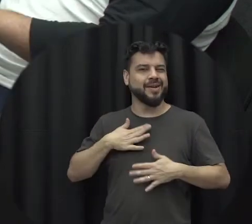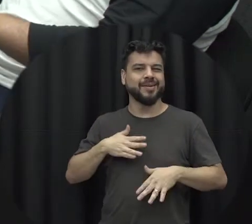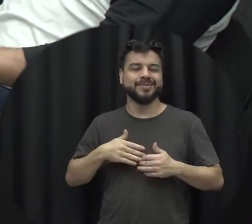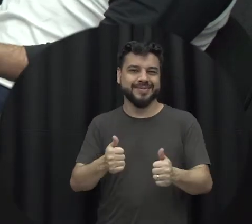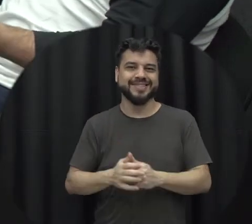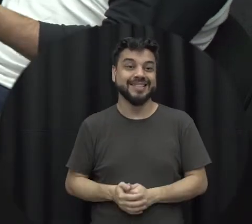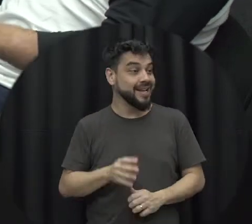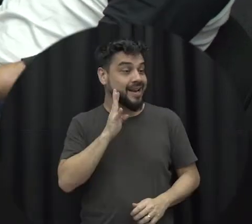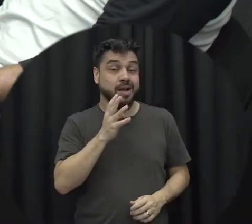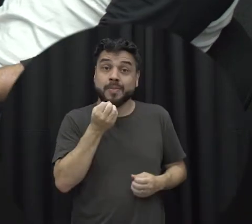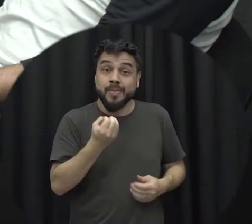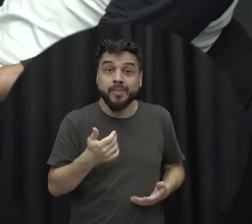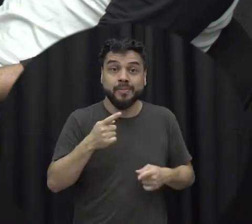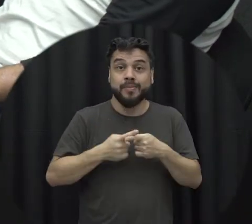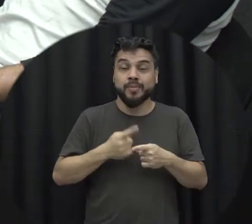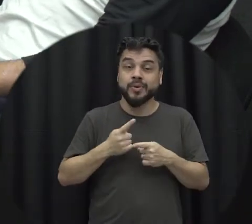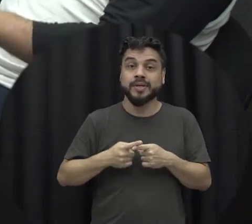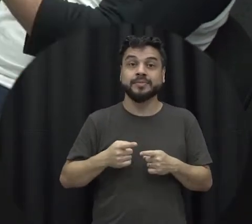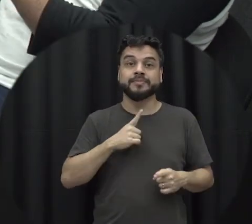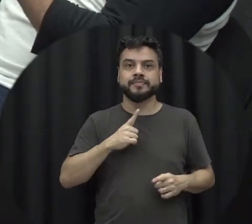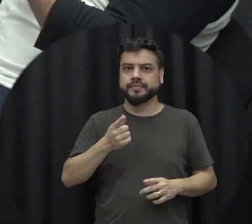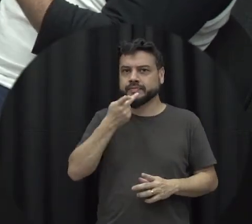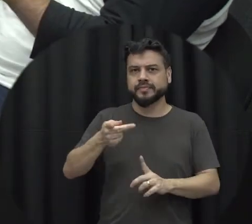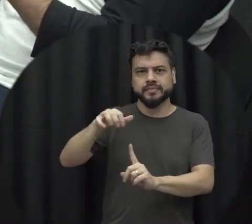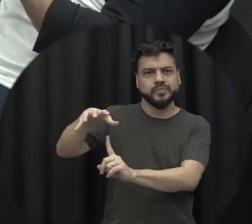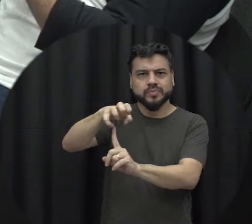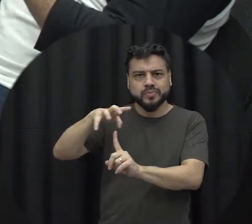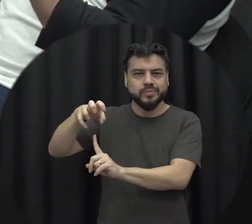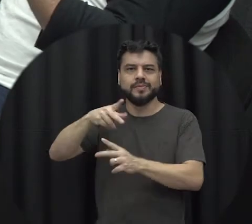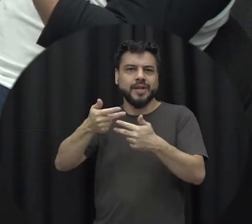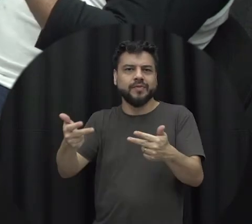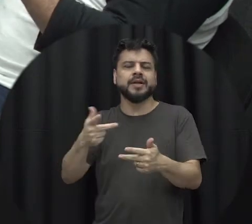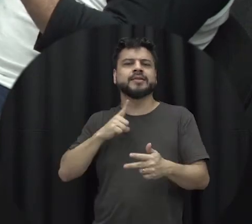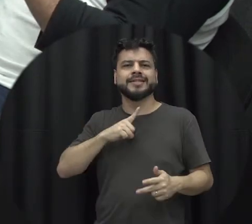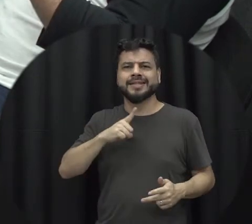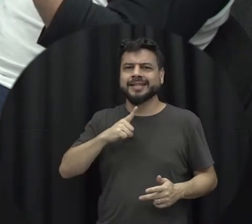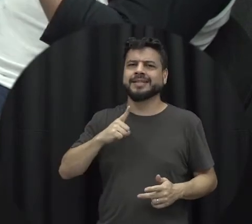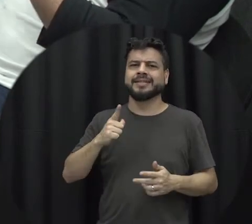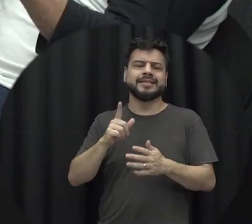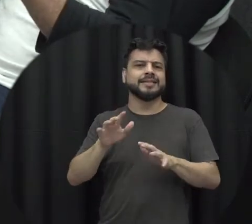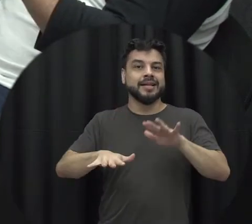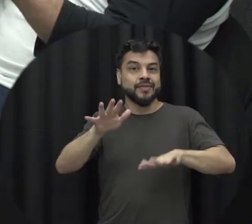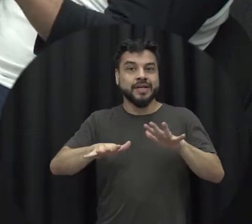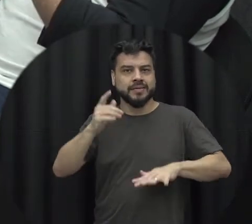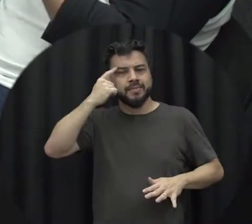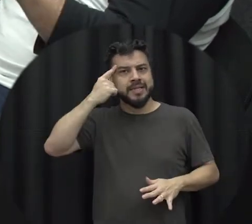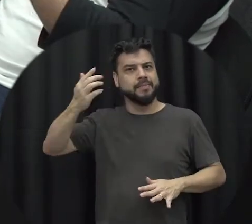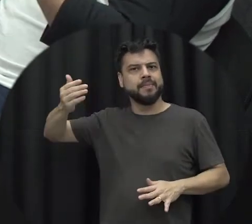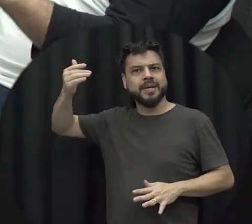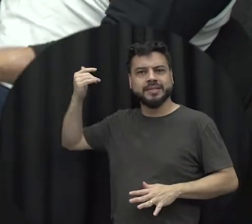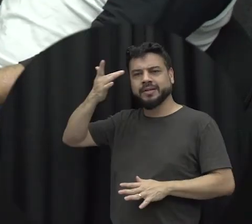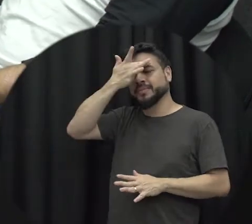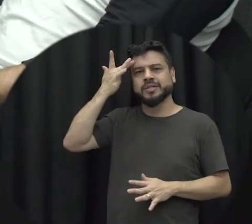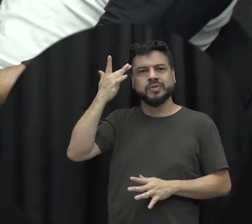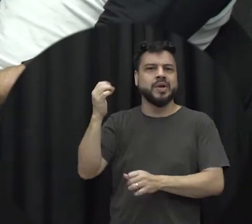Legal. E quando a gente fala nos fungos, né, sempre tem, pelo menos pra gente que é de alguma geração atrás, né, que eles são da